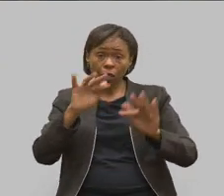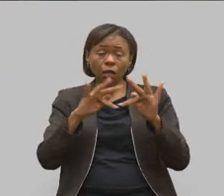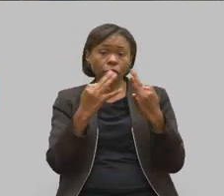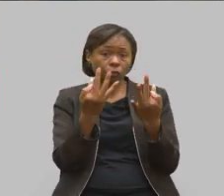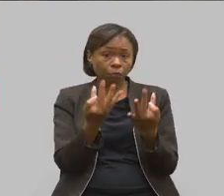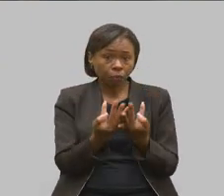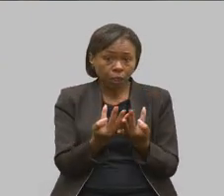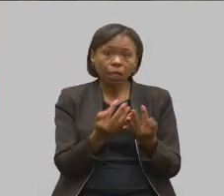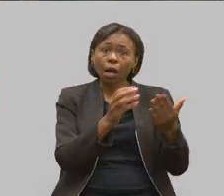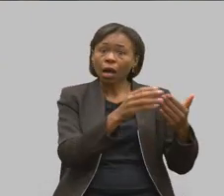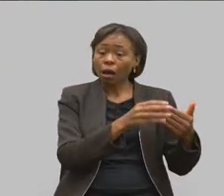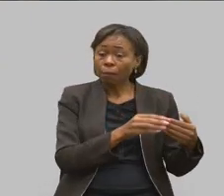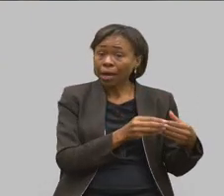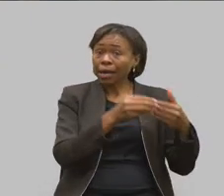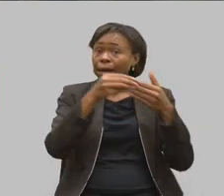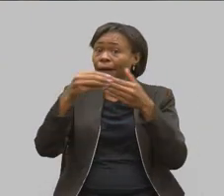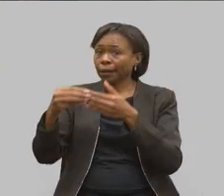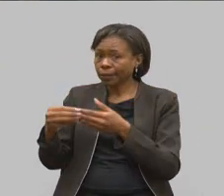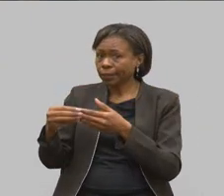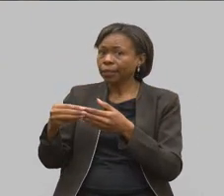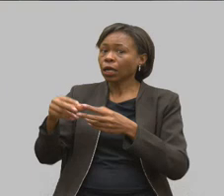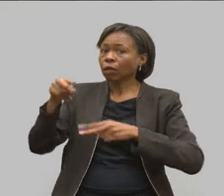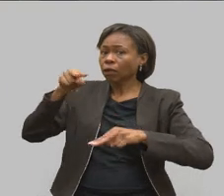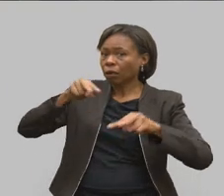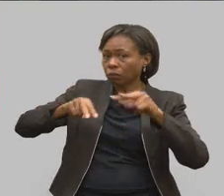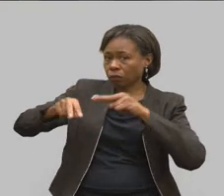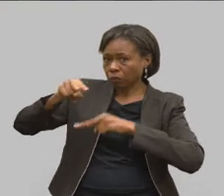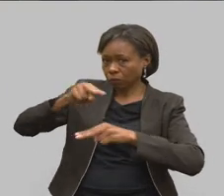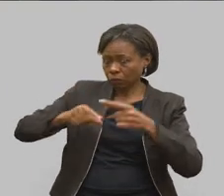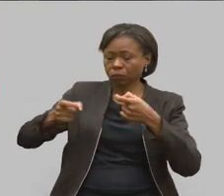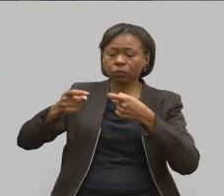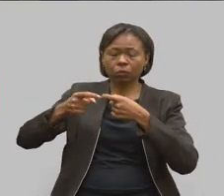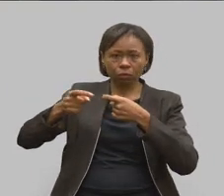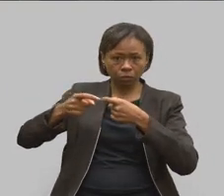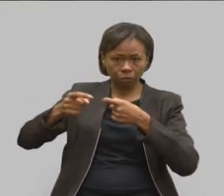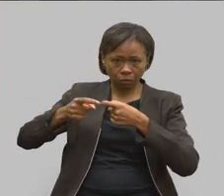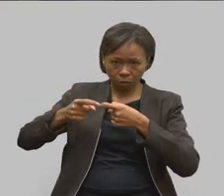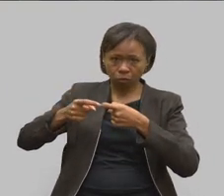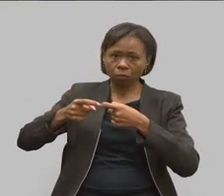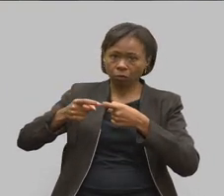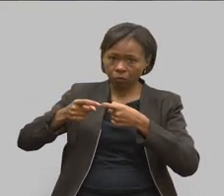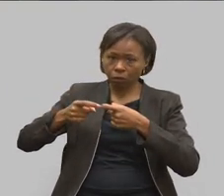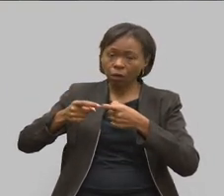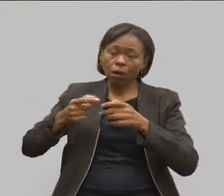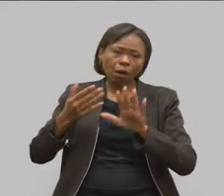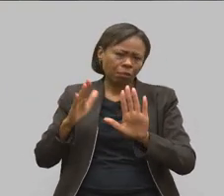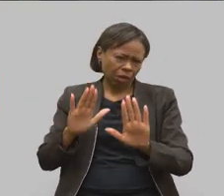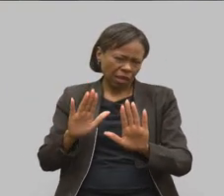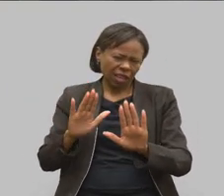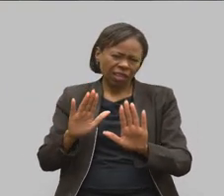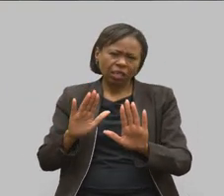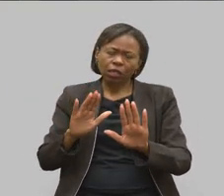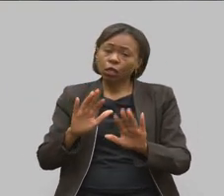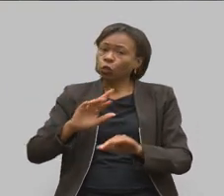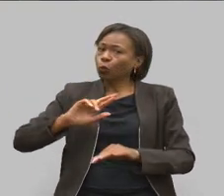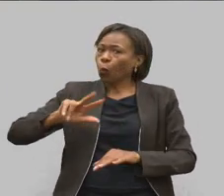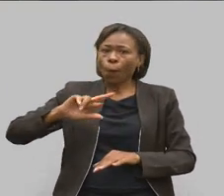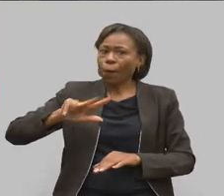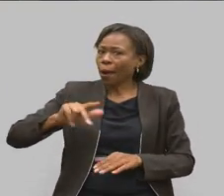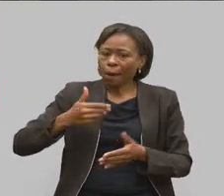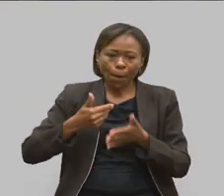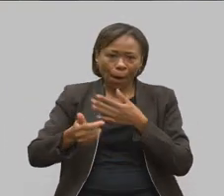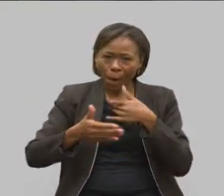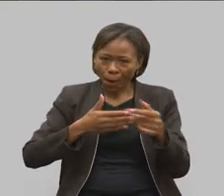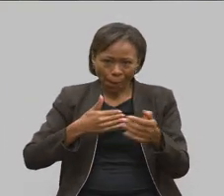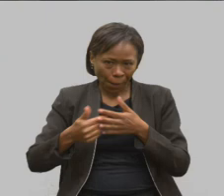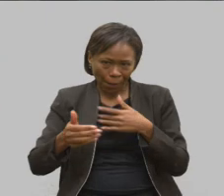consulta uma avaliação clínica né Nem toda alteração no isso é importante dizer